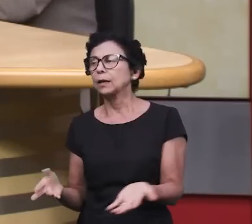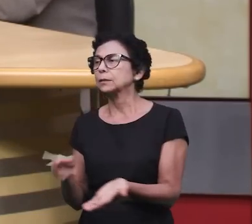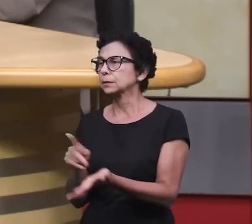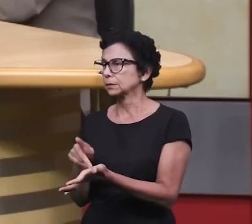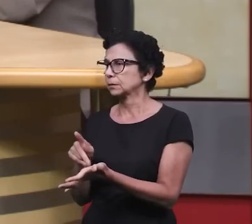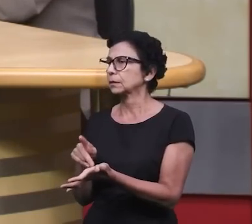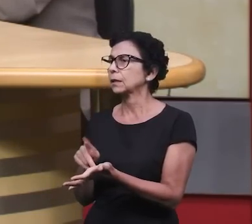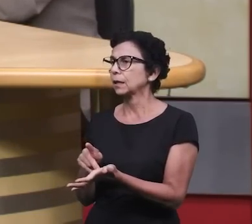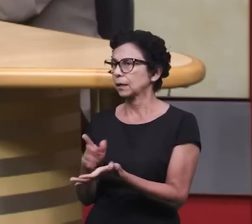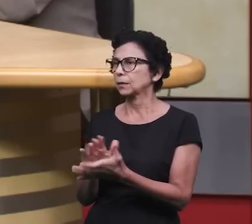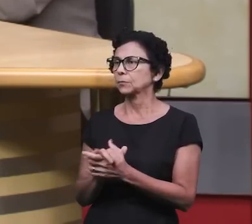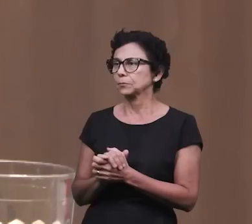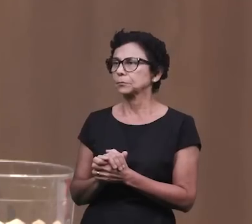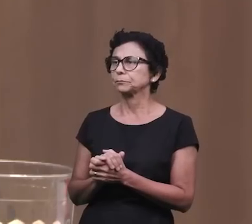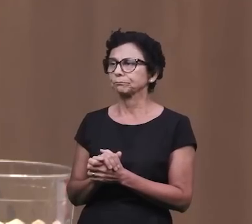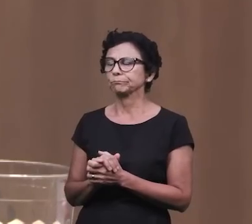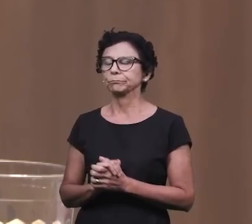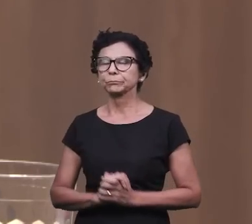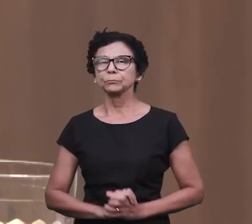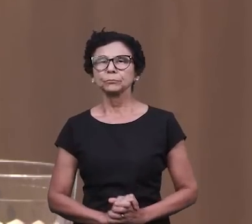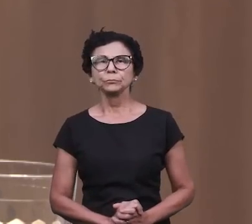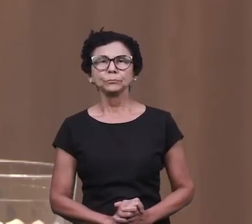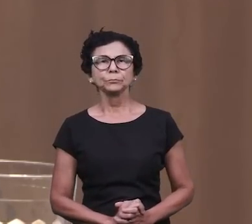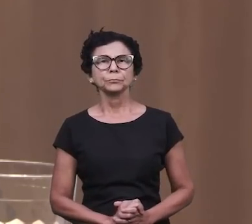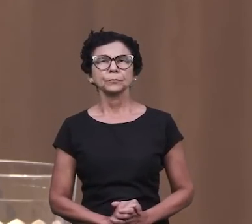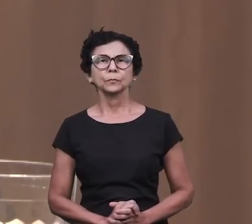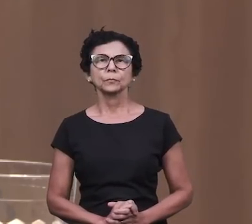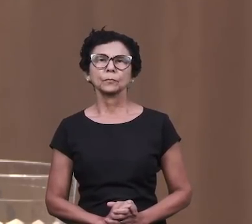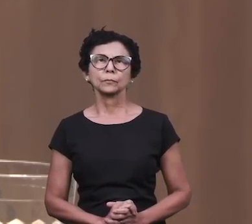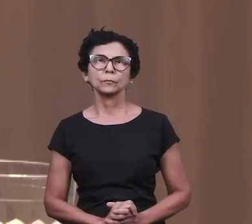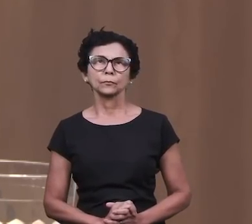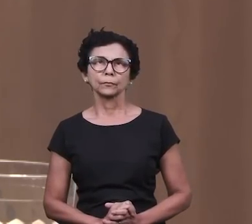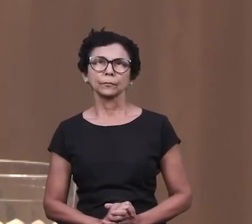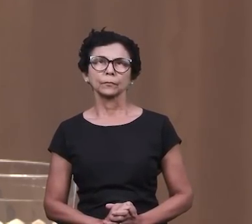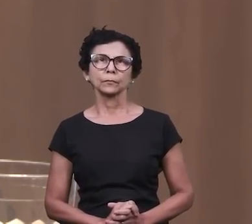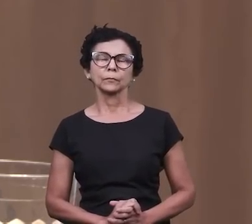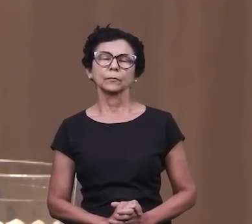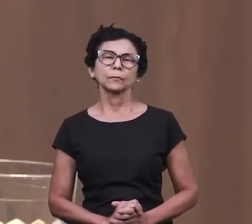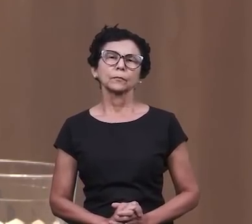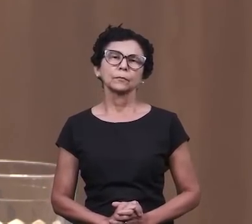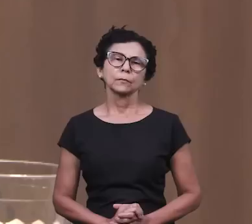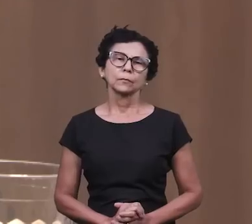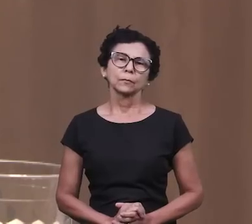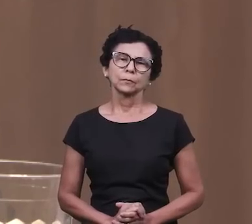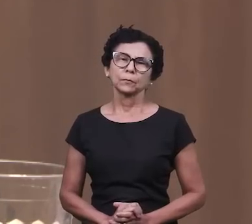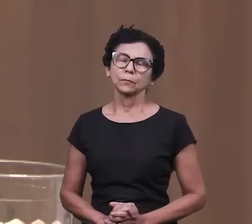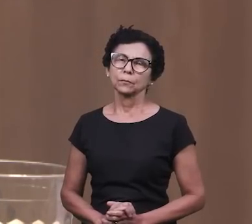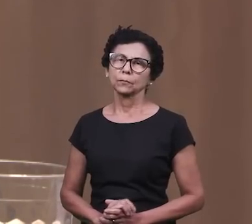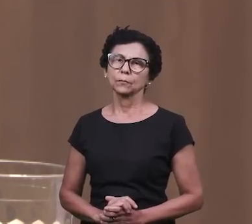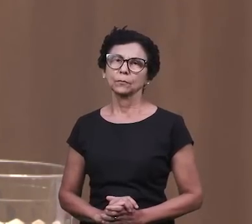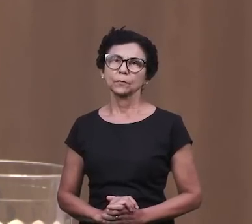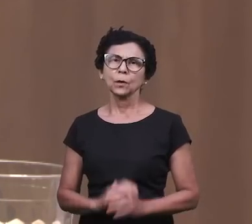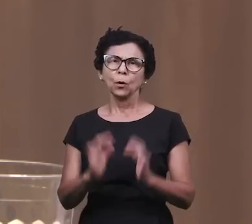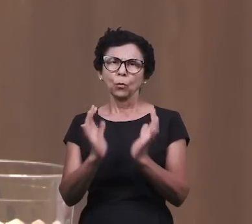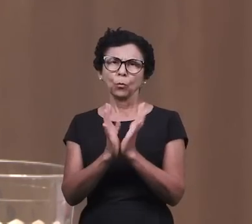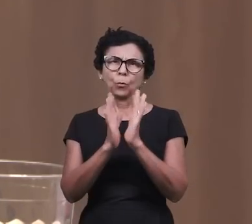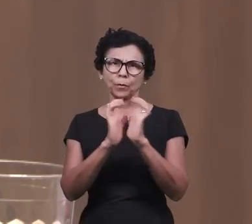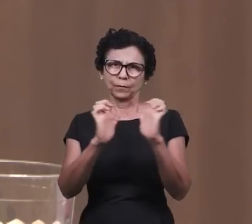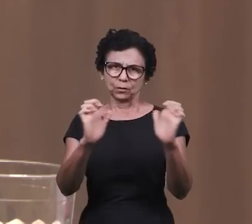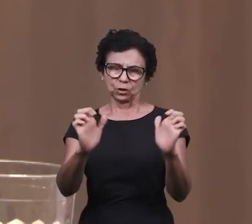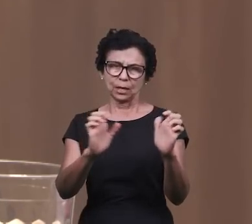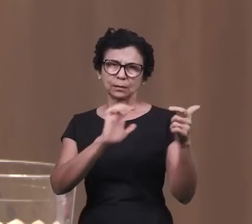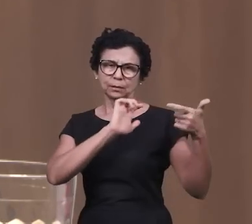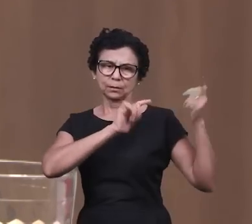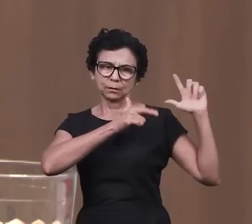Esse aspecto realmente foi fundamental. Por quê? Porque normalmente, tradicionalmente, todos os grupos evangélicos